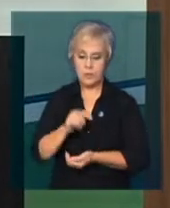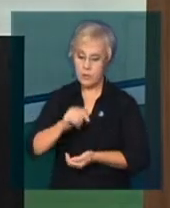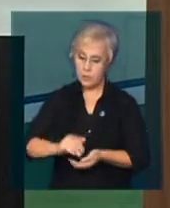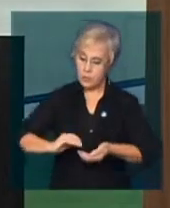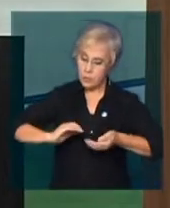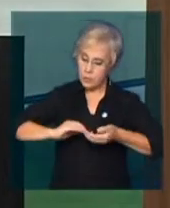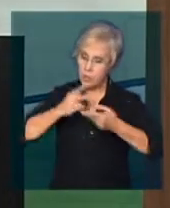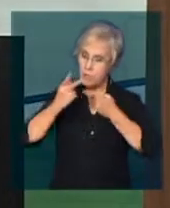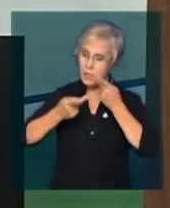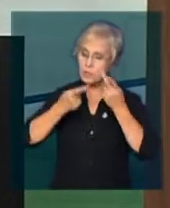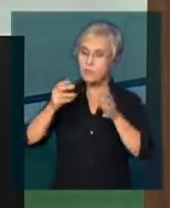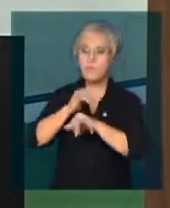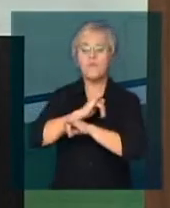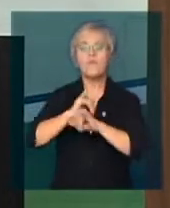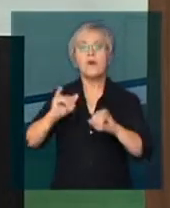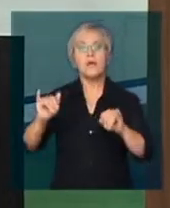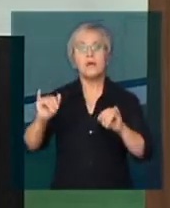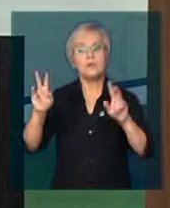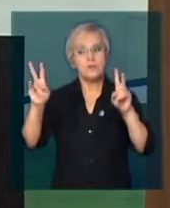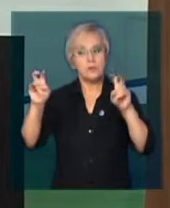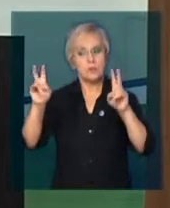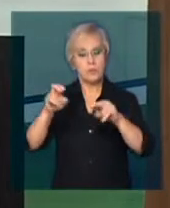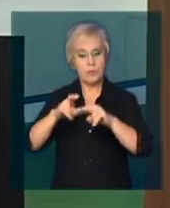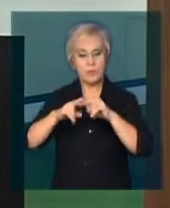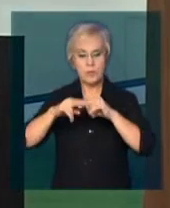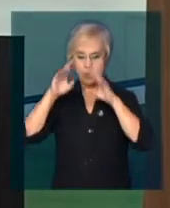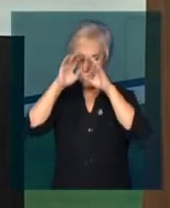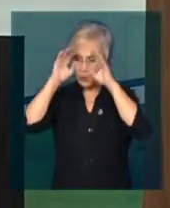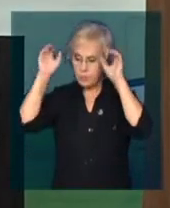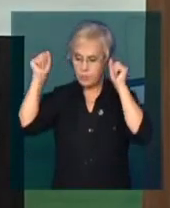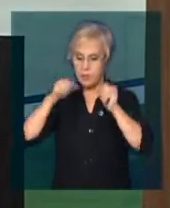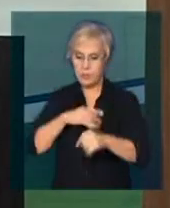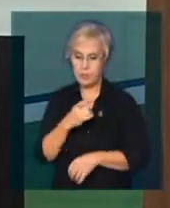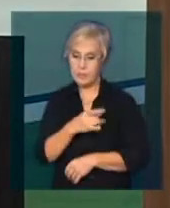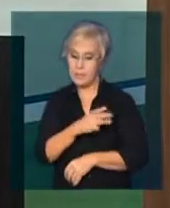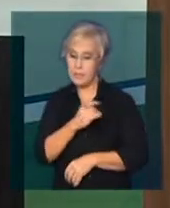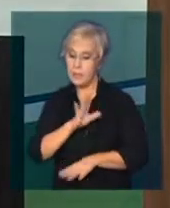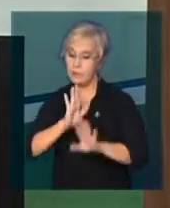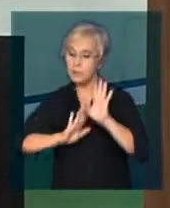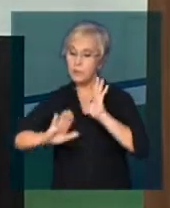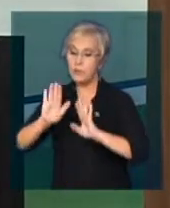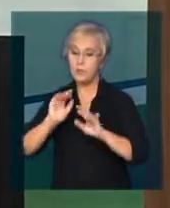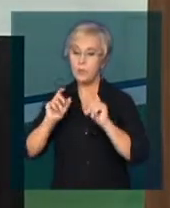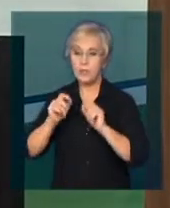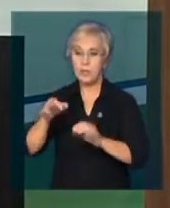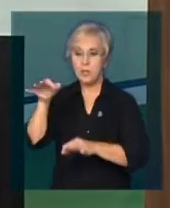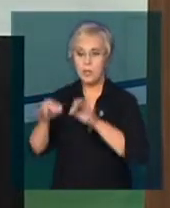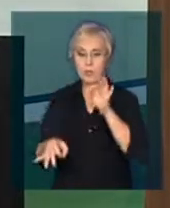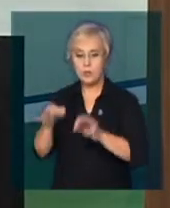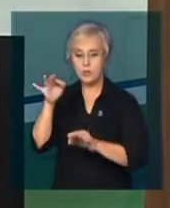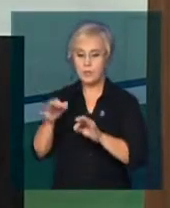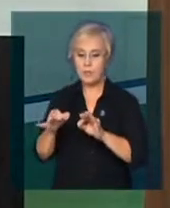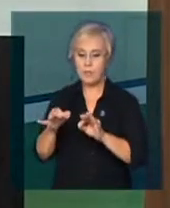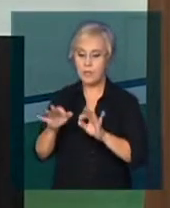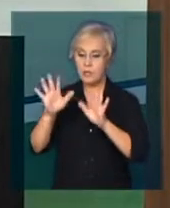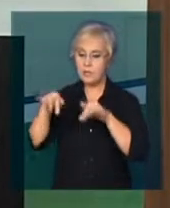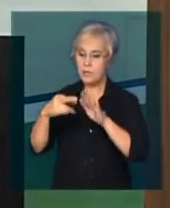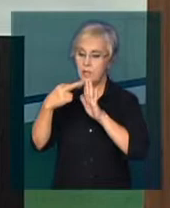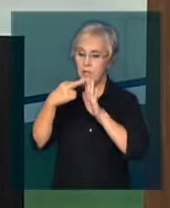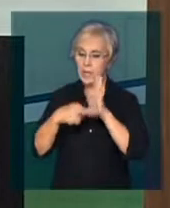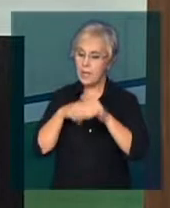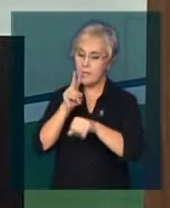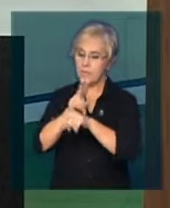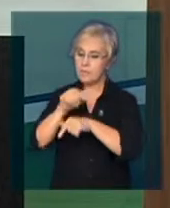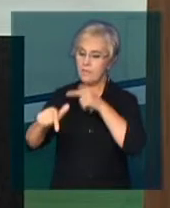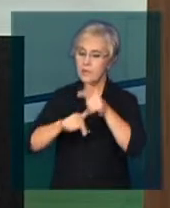se pronunciasse, porque o receio do Supremo, que ao concluir o julgamento, fique sem qualquer regra para defender o